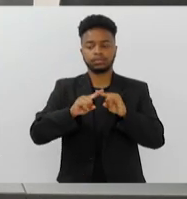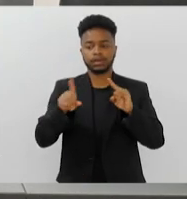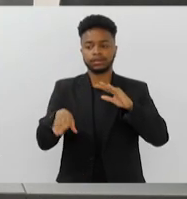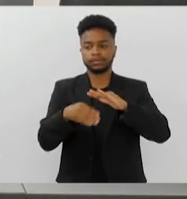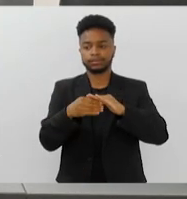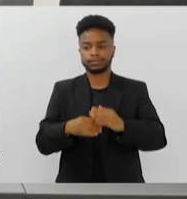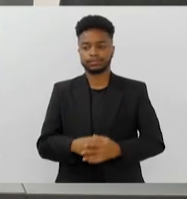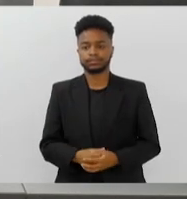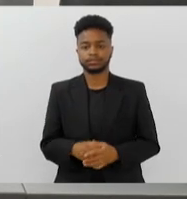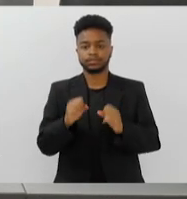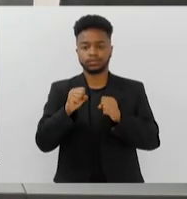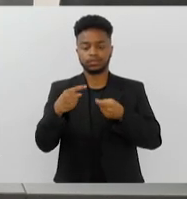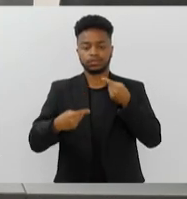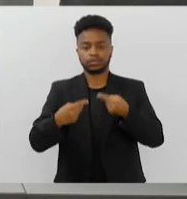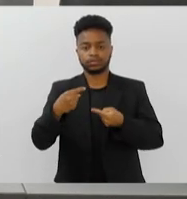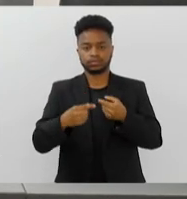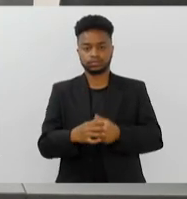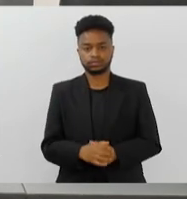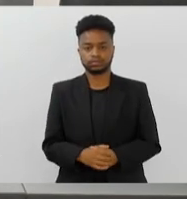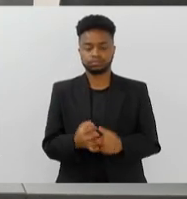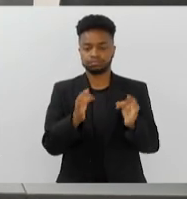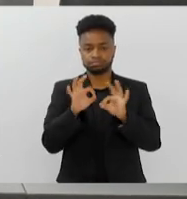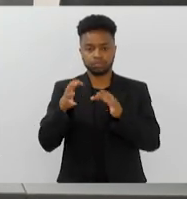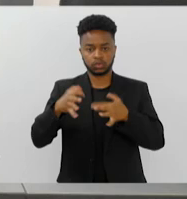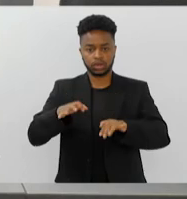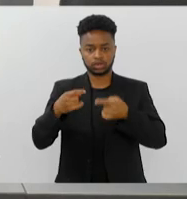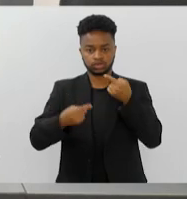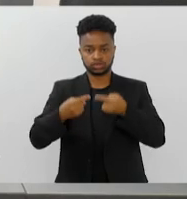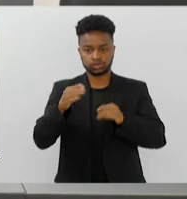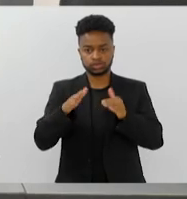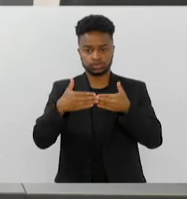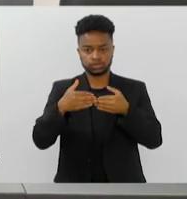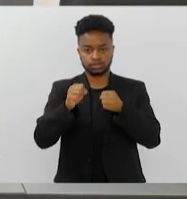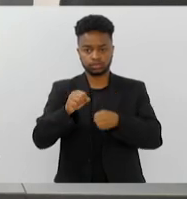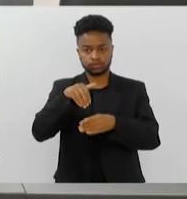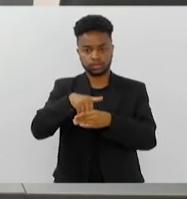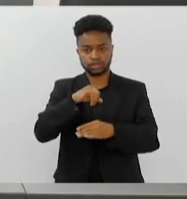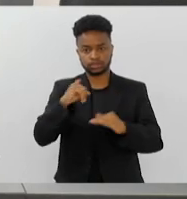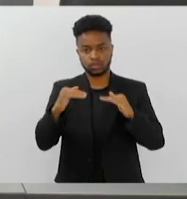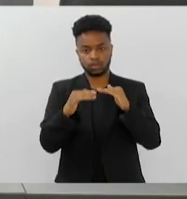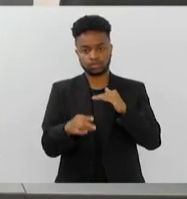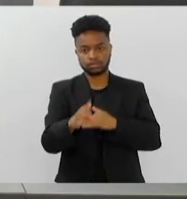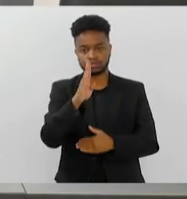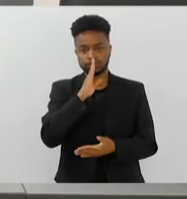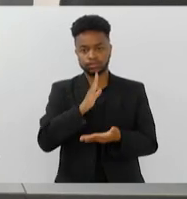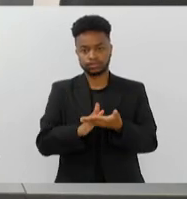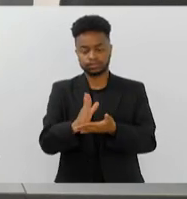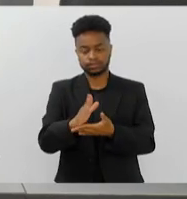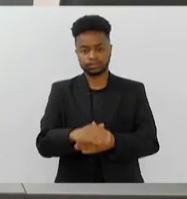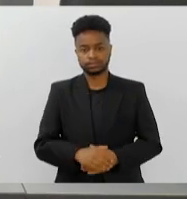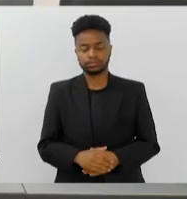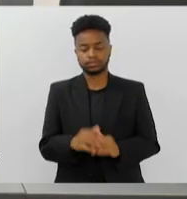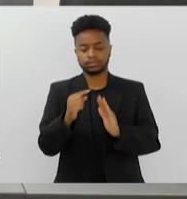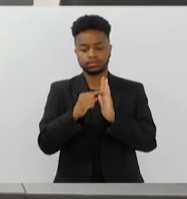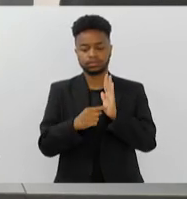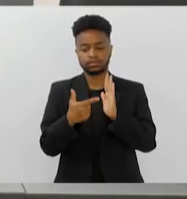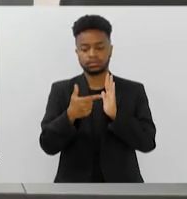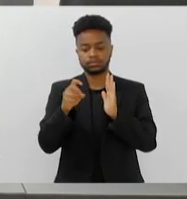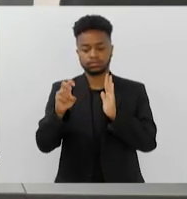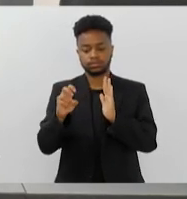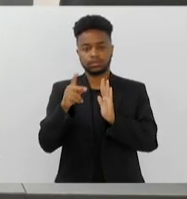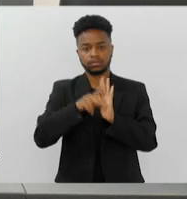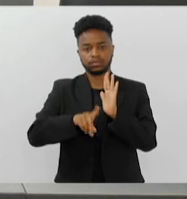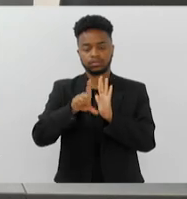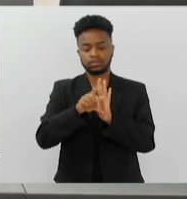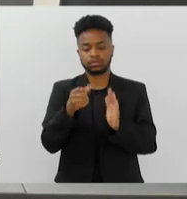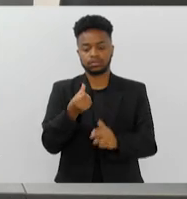emenda. Em discussão. Não havendo quem queira discutir, encerrada a discussão e votação, senhores que aprovam, permaneçam como estão, aprovado. 25 da pauta,